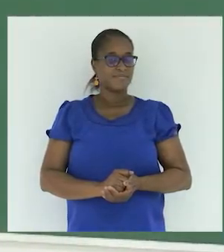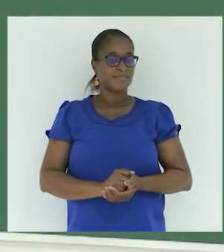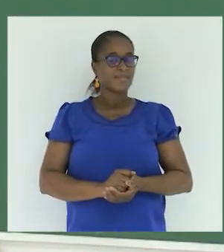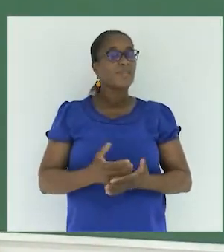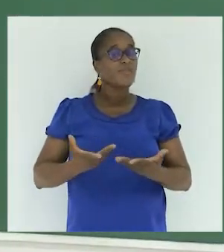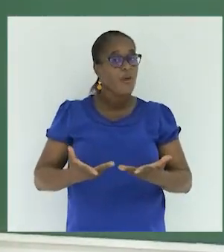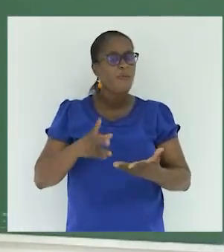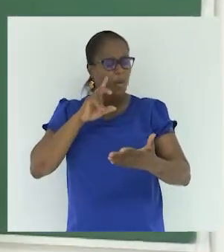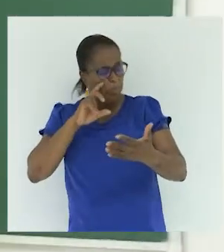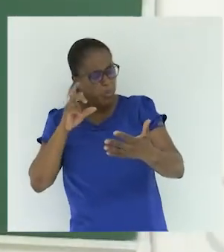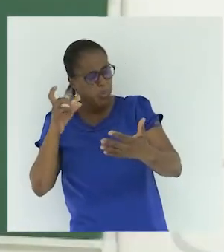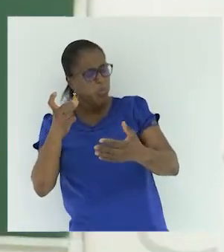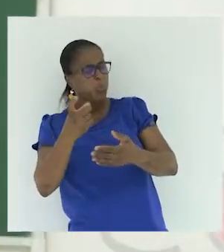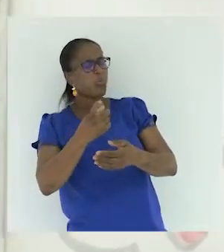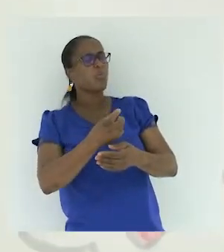para procurar.